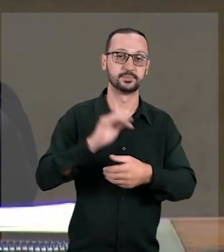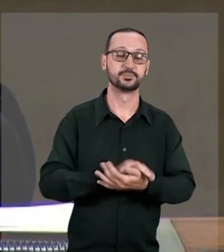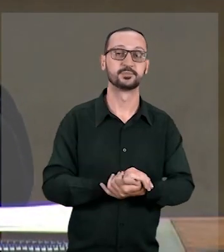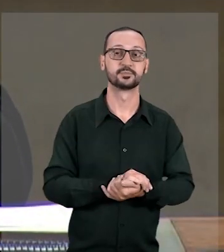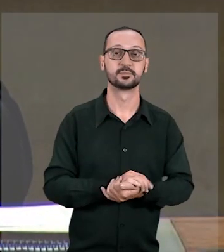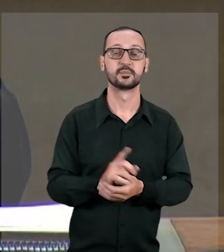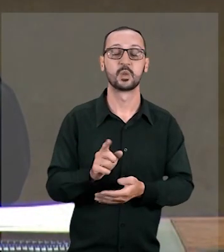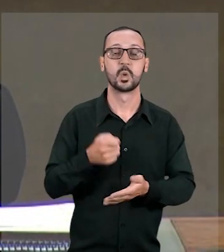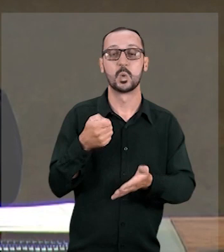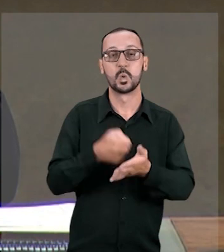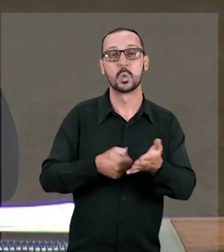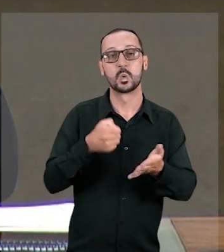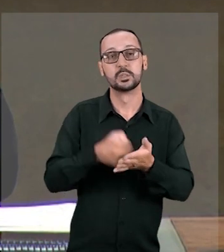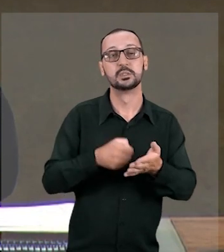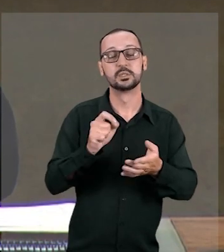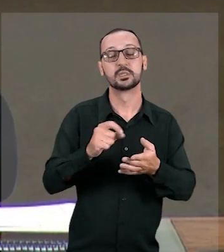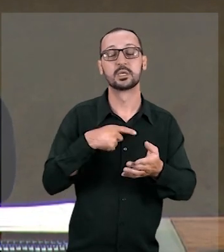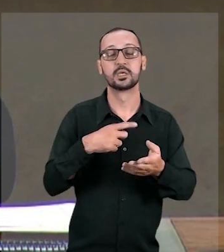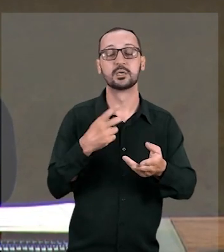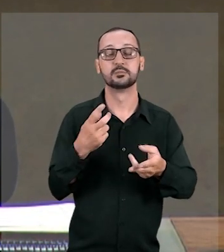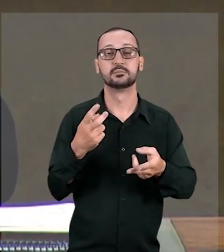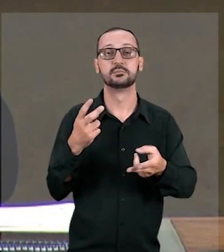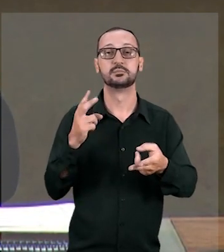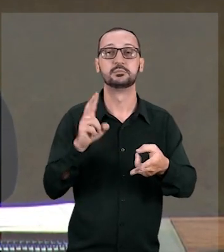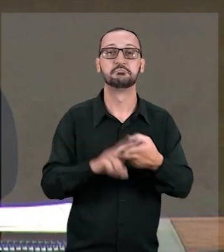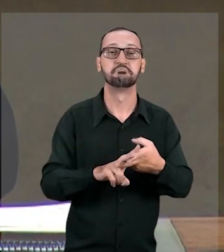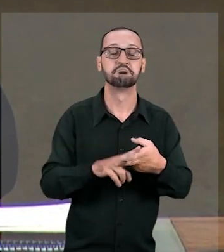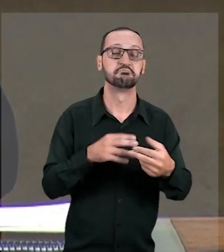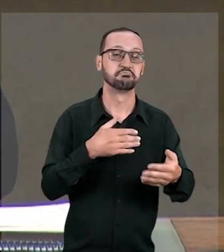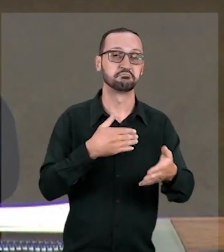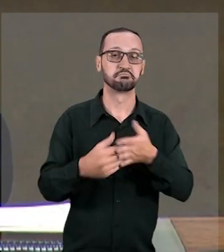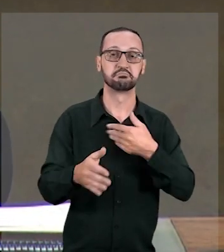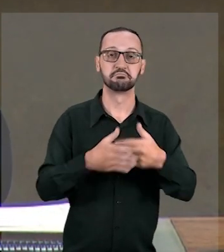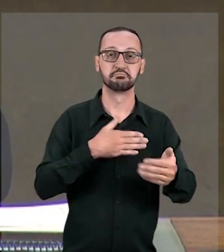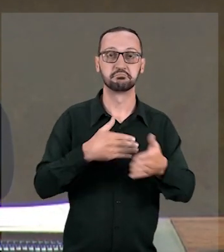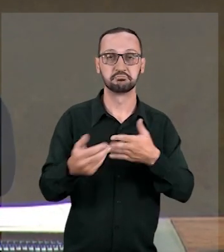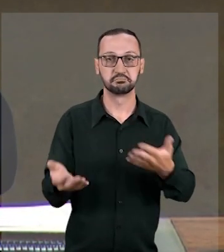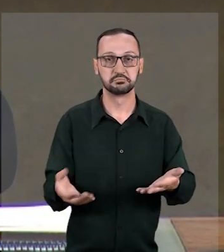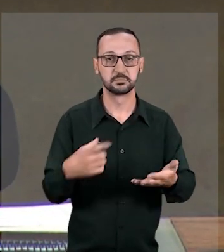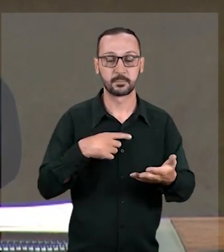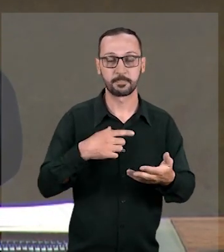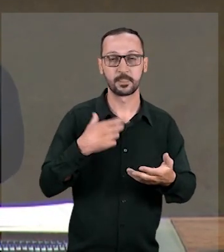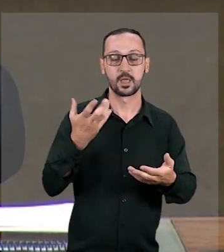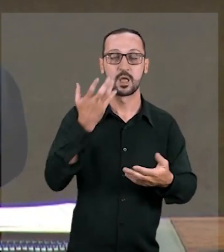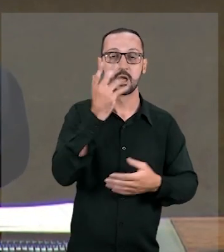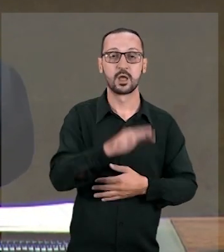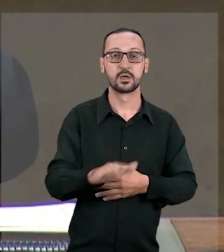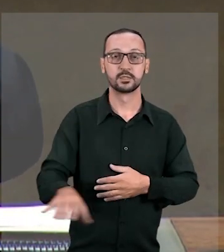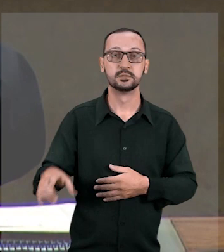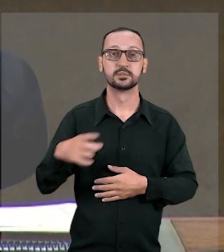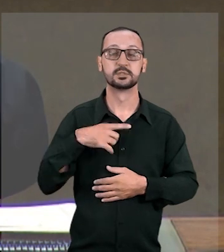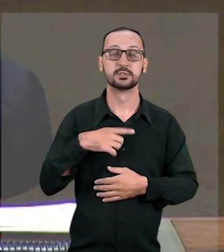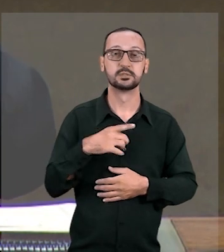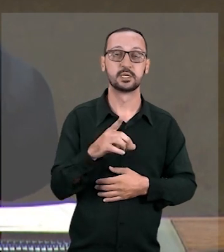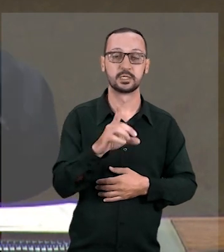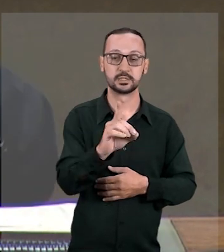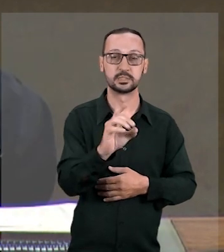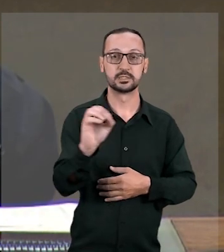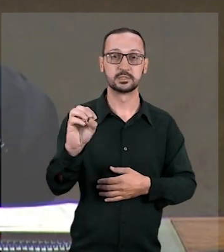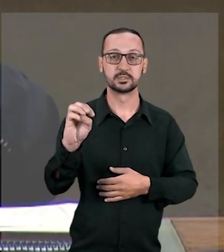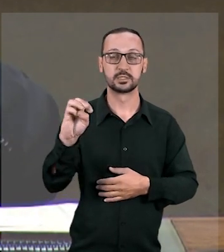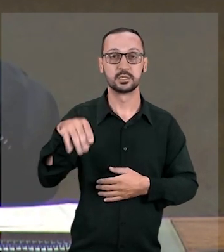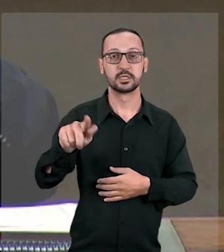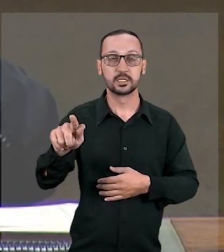esse garantismo dos garantistas que encarceram sem dó nem piedade meninos que são pegos com 100 gramas de